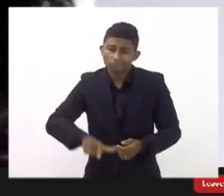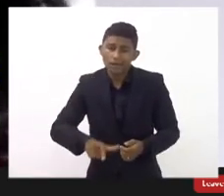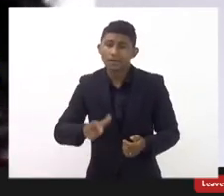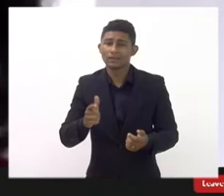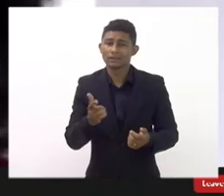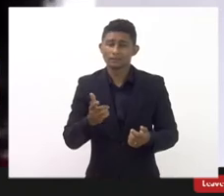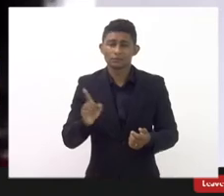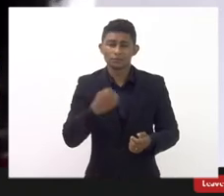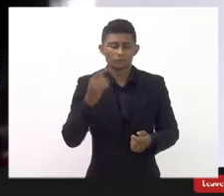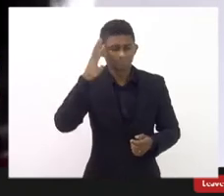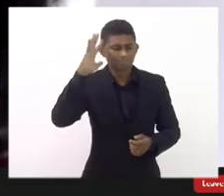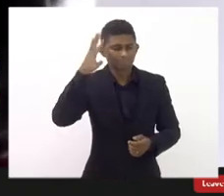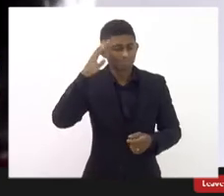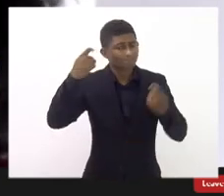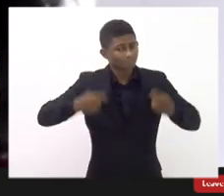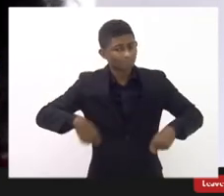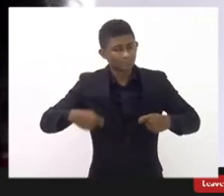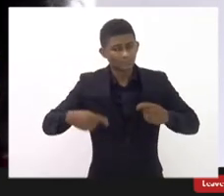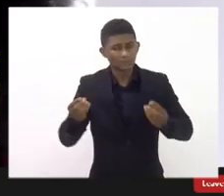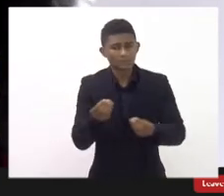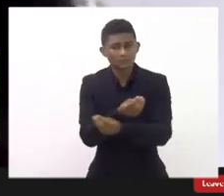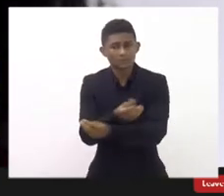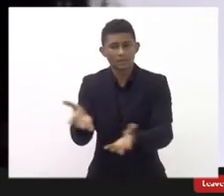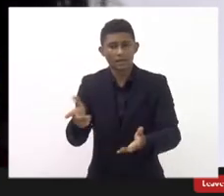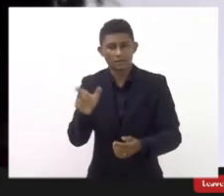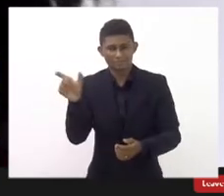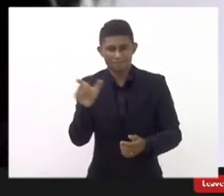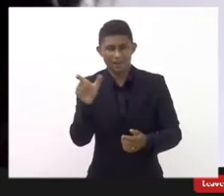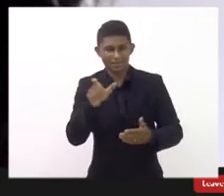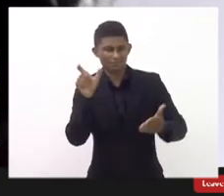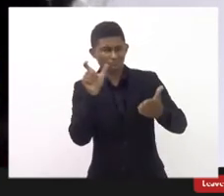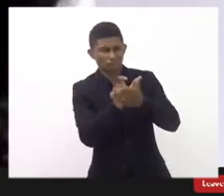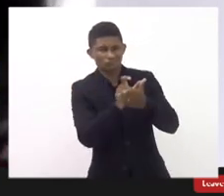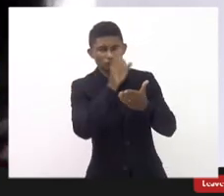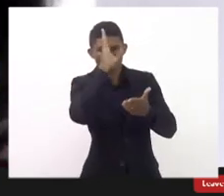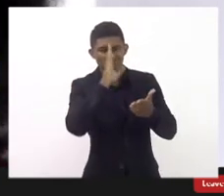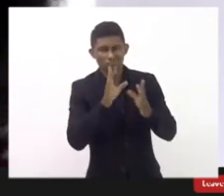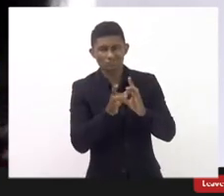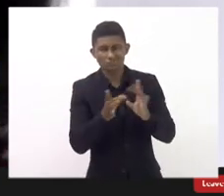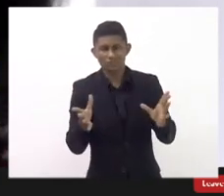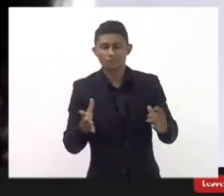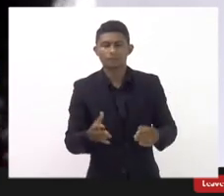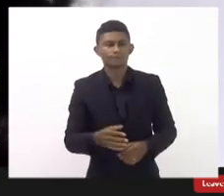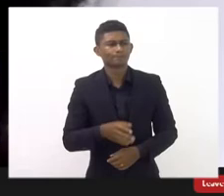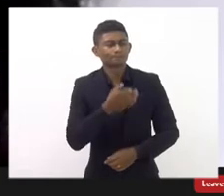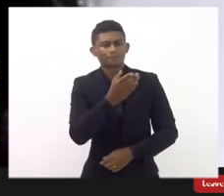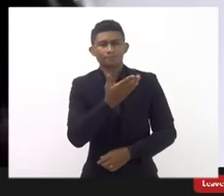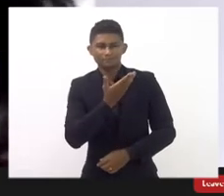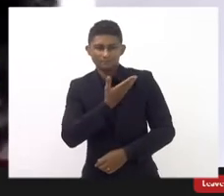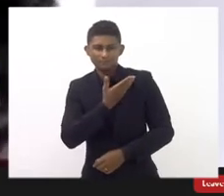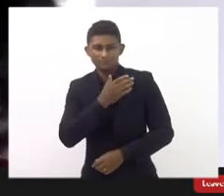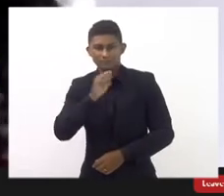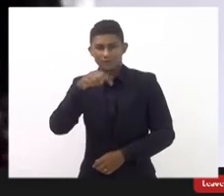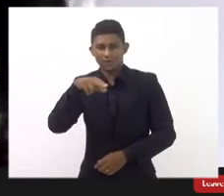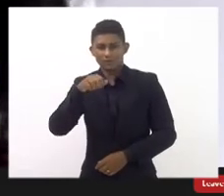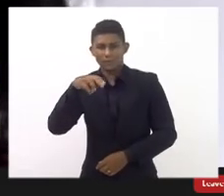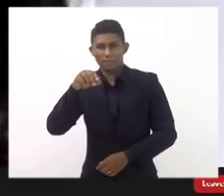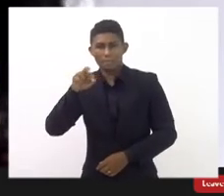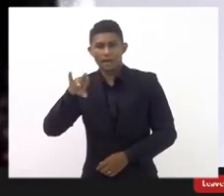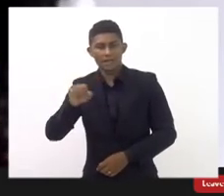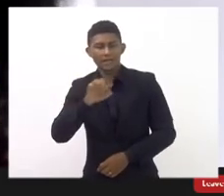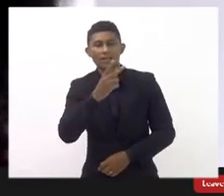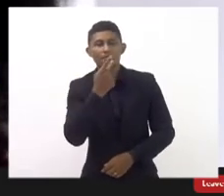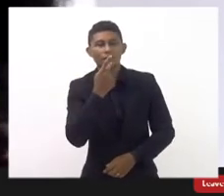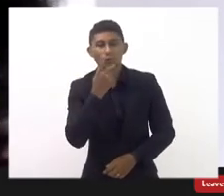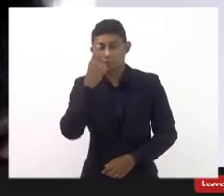do acesso ao passe livre, né? A colega da Fiocruz, Ana Maria, ela mencionou o perfil socioeconômico dos